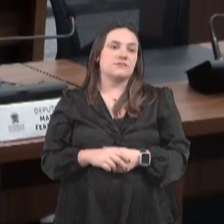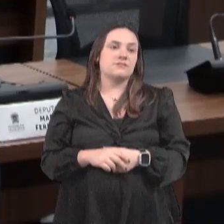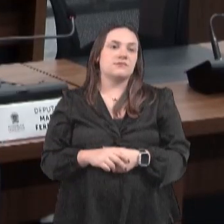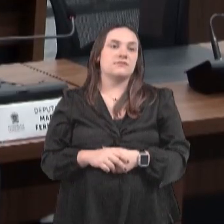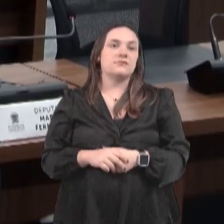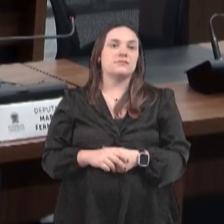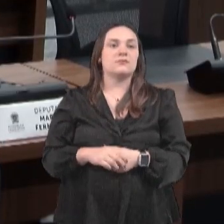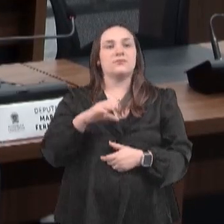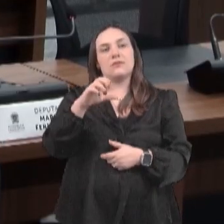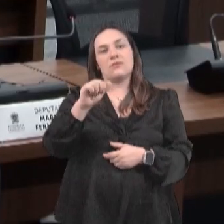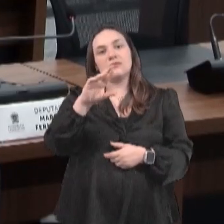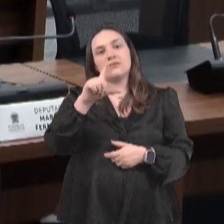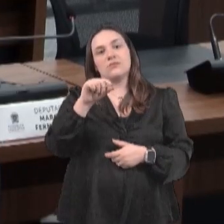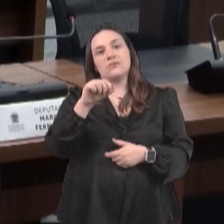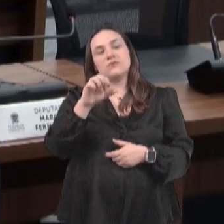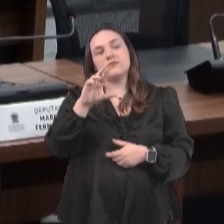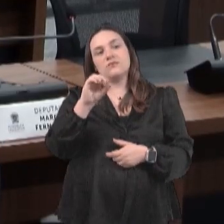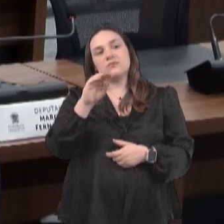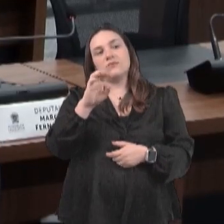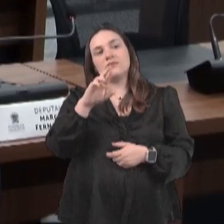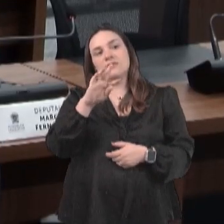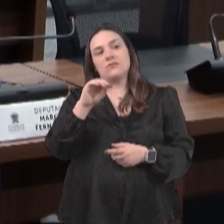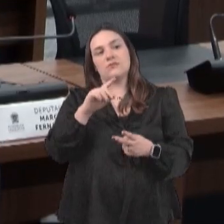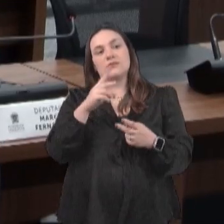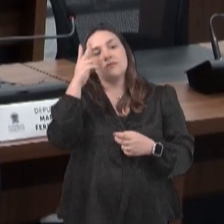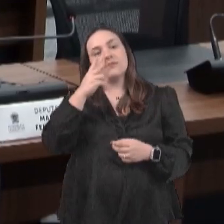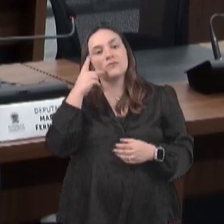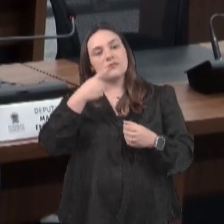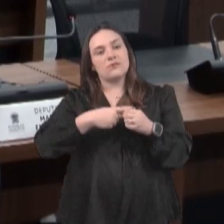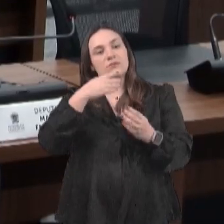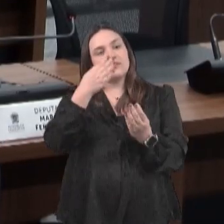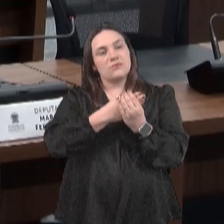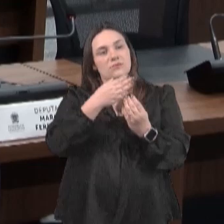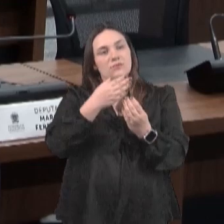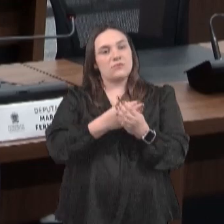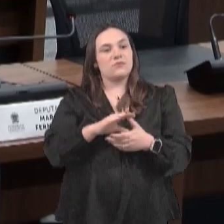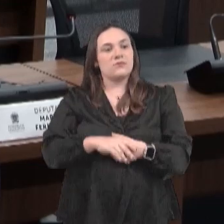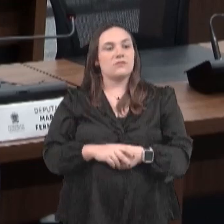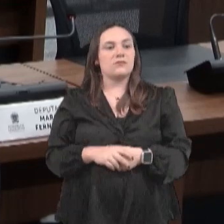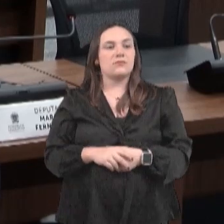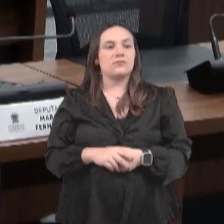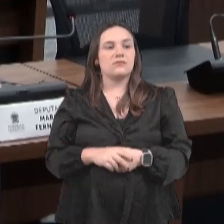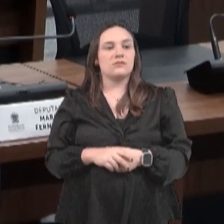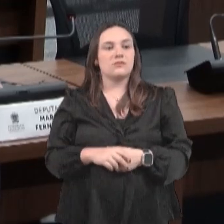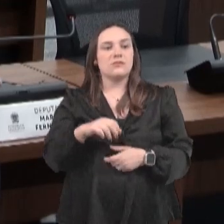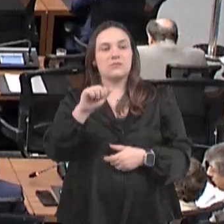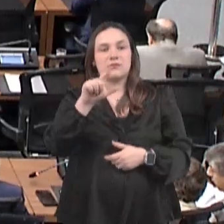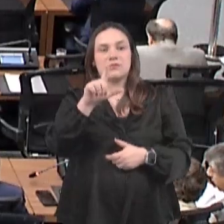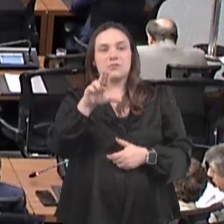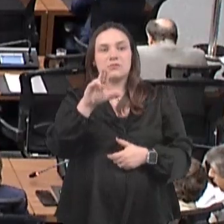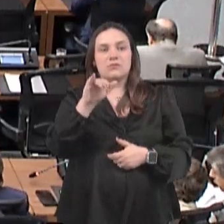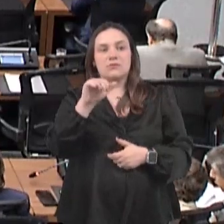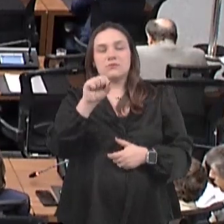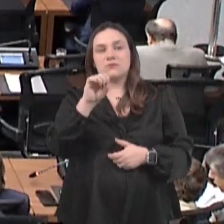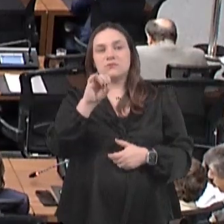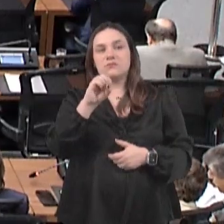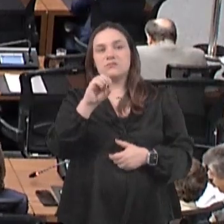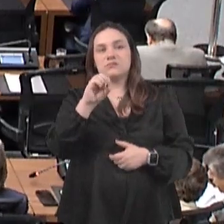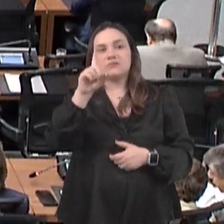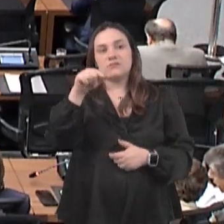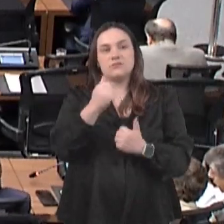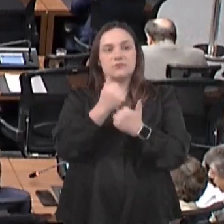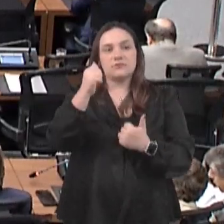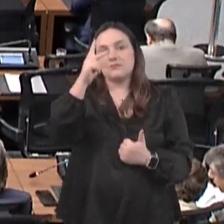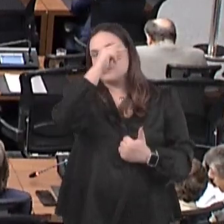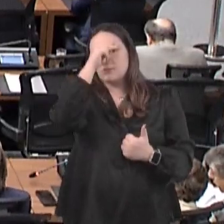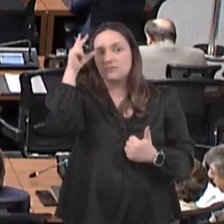Carlos Roberto Ferreira, Carlos, vereador do município de Camapuã. O Aloysio já foi anunciado, vice-prefeito.